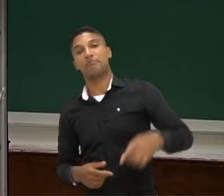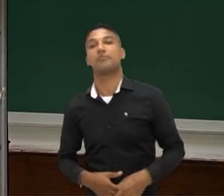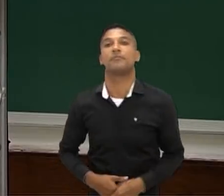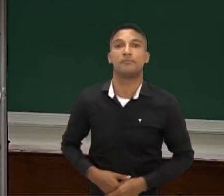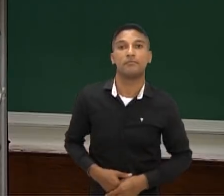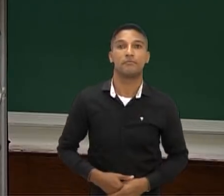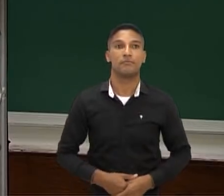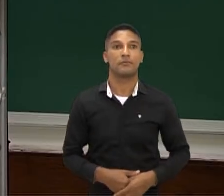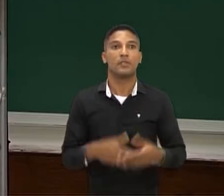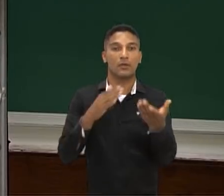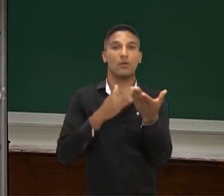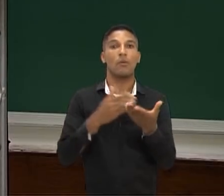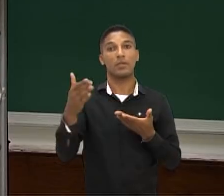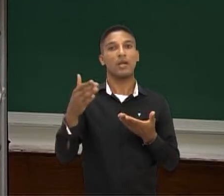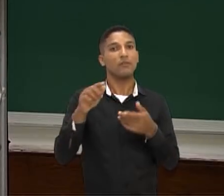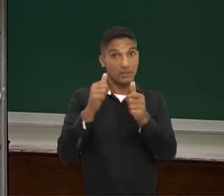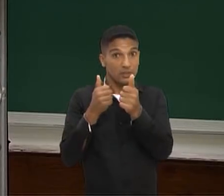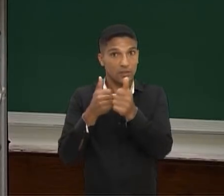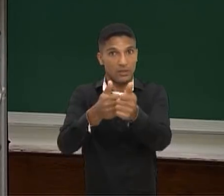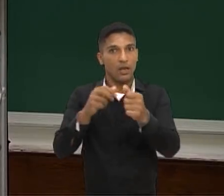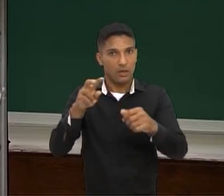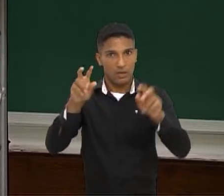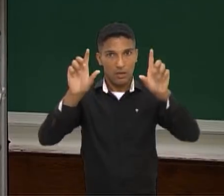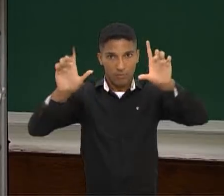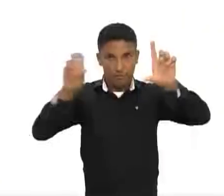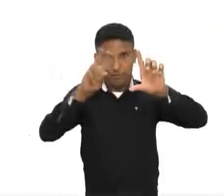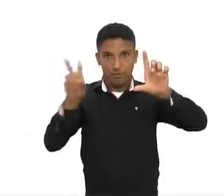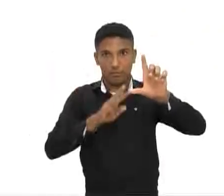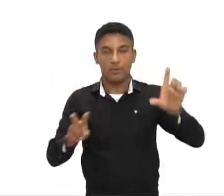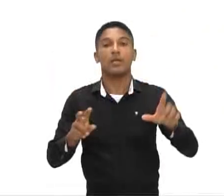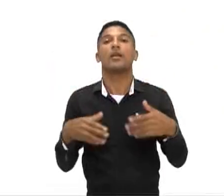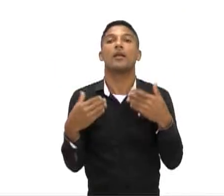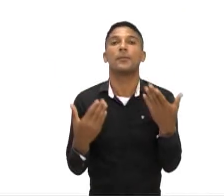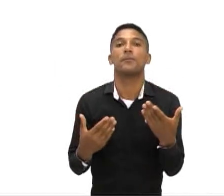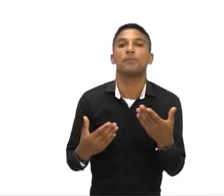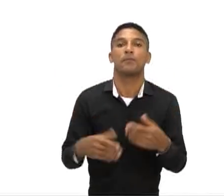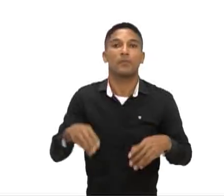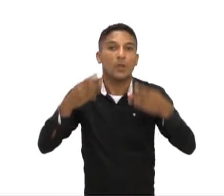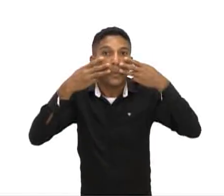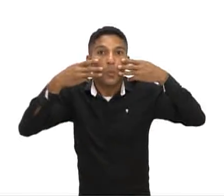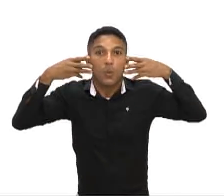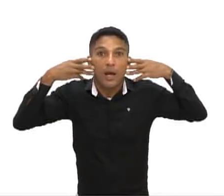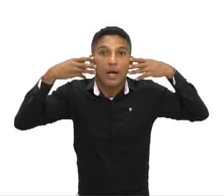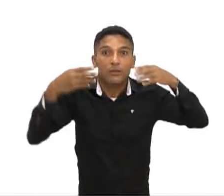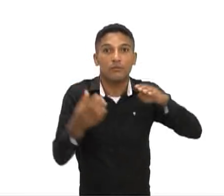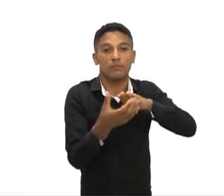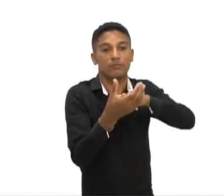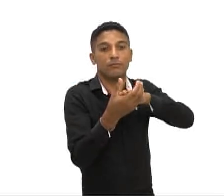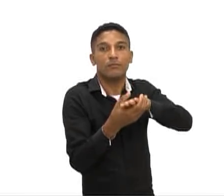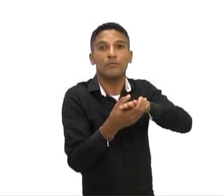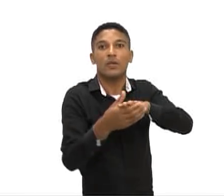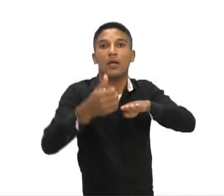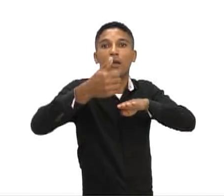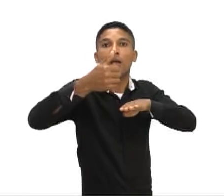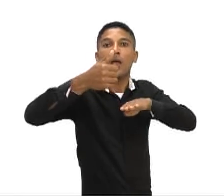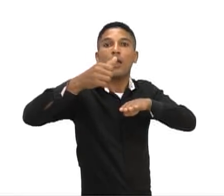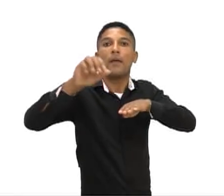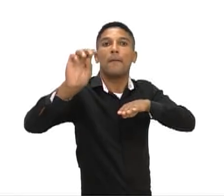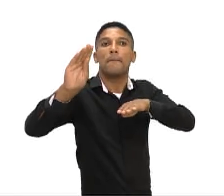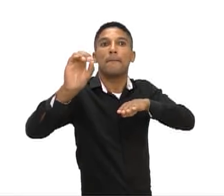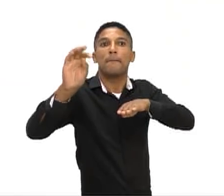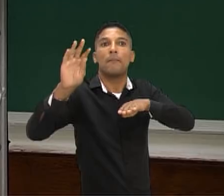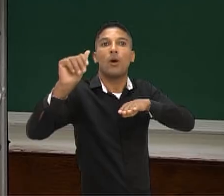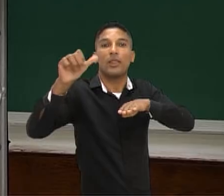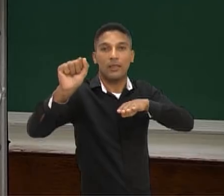vocês acompanharem a leitura comigo desse texto. O Gato de Botas. Alguns de vocês já conhecem, já é familiar, já leram,